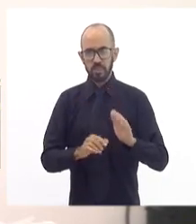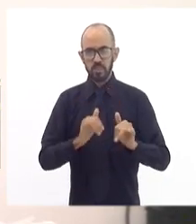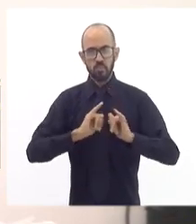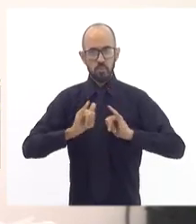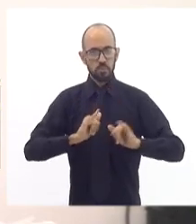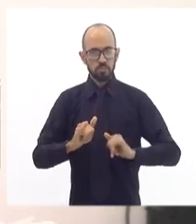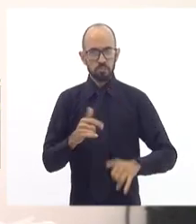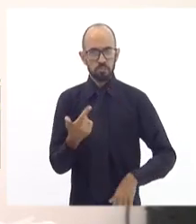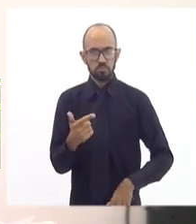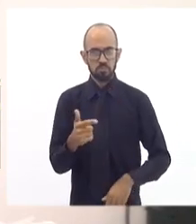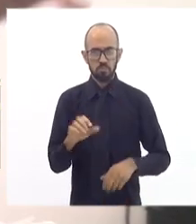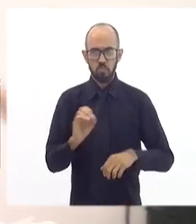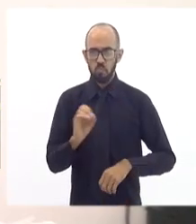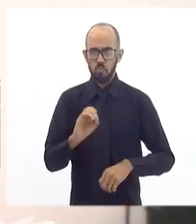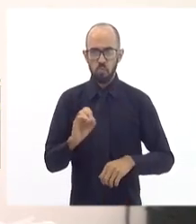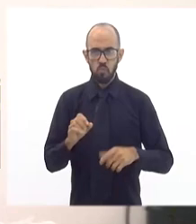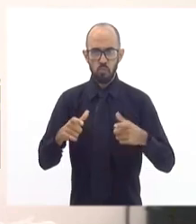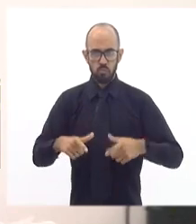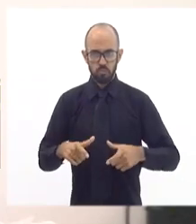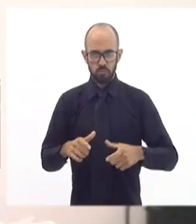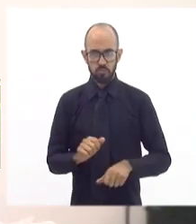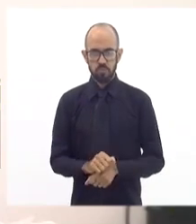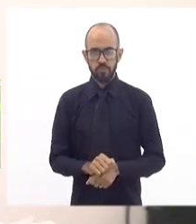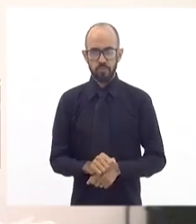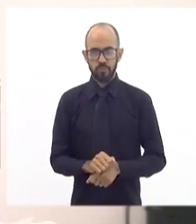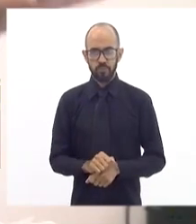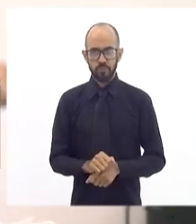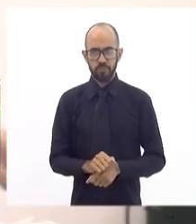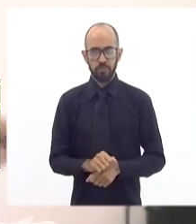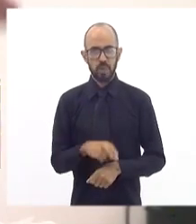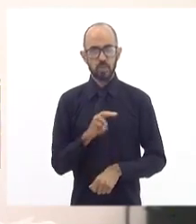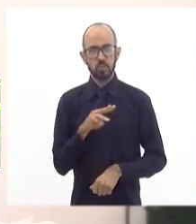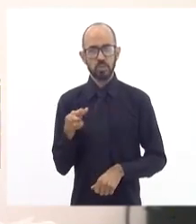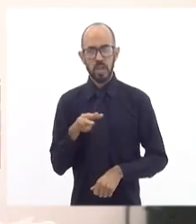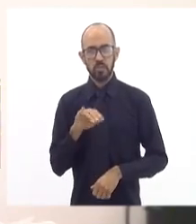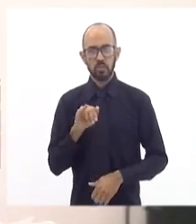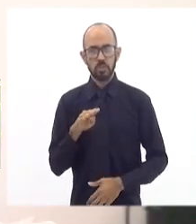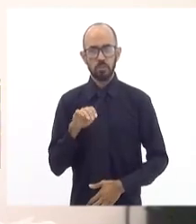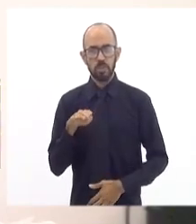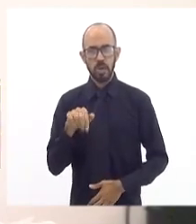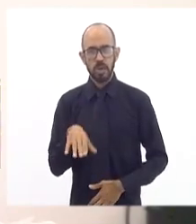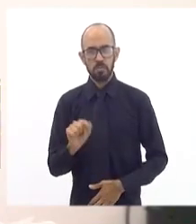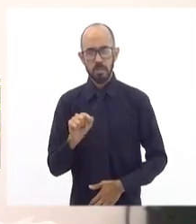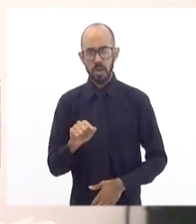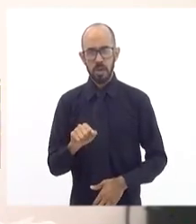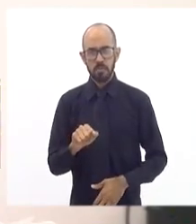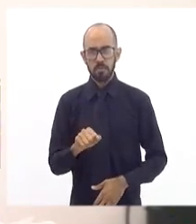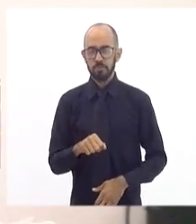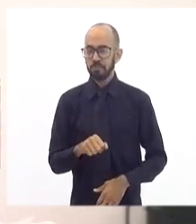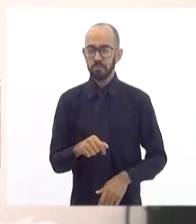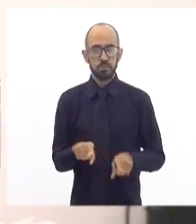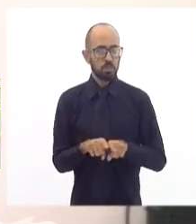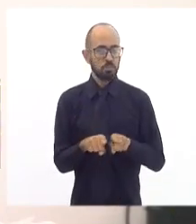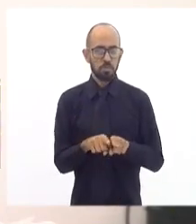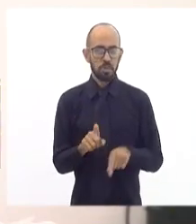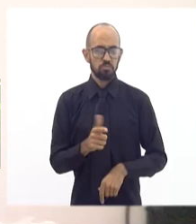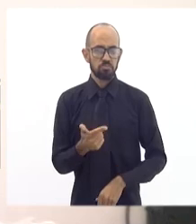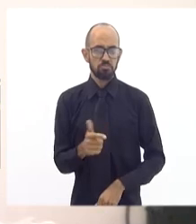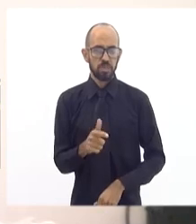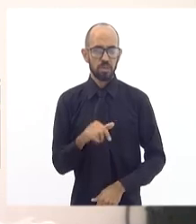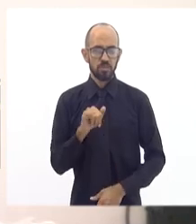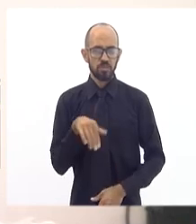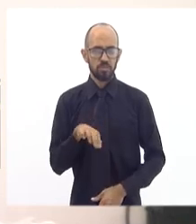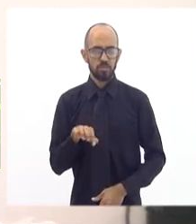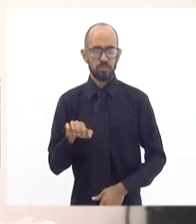em lugar nenhum nem no site do Ibama nem nos site do Ibama nem no site do Inea nem lugar nenhum não está